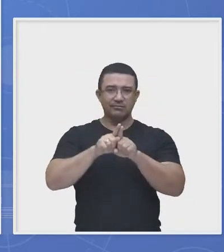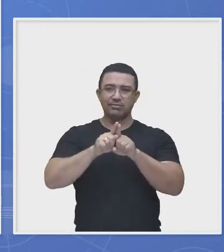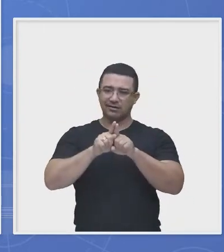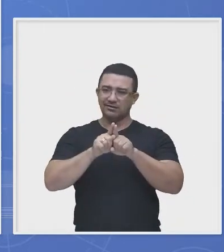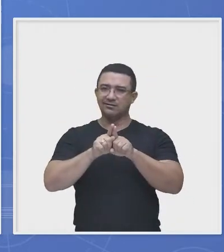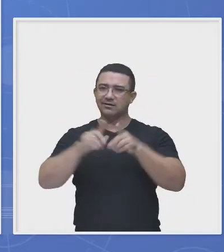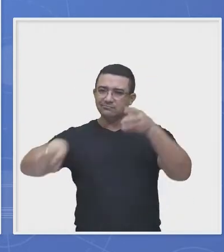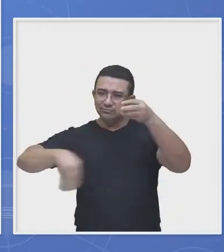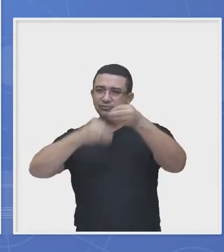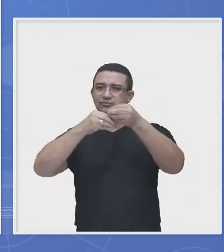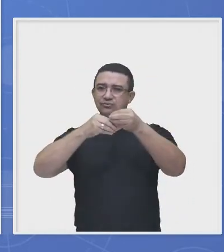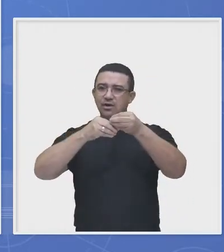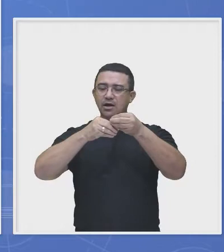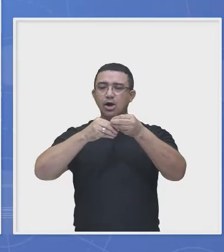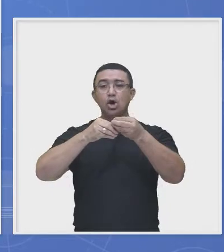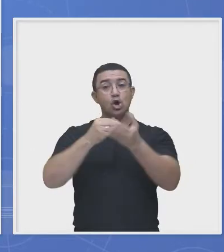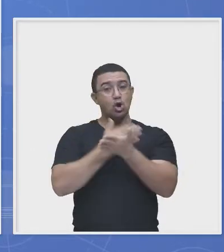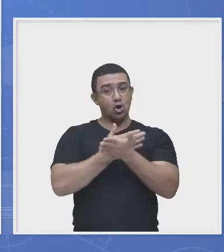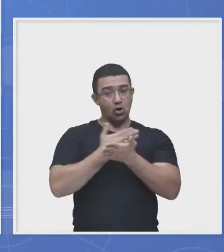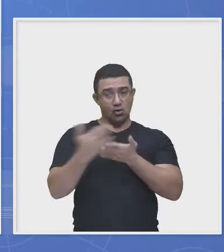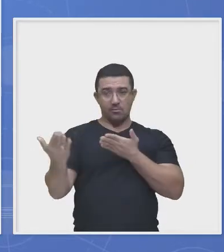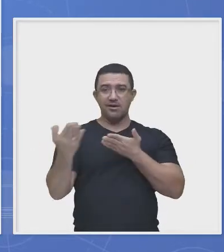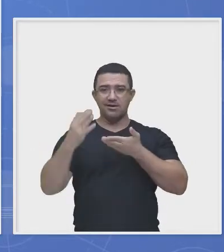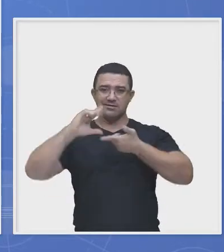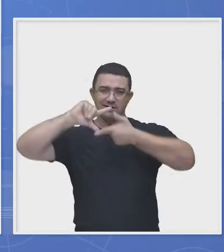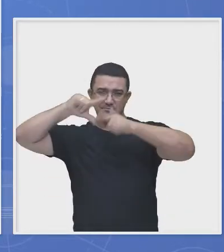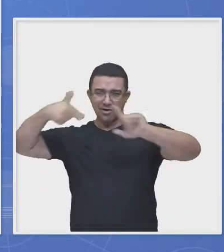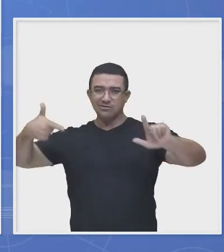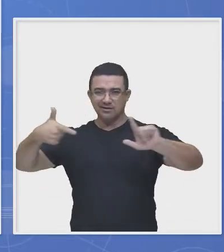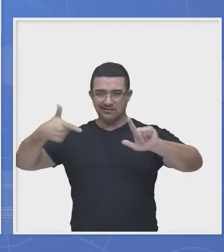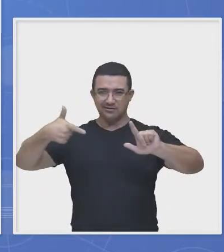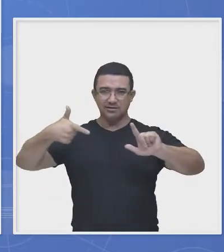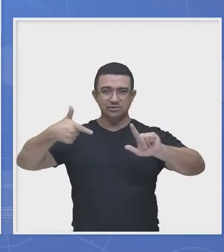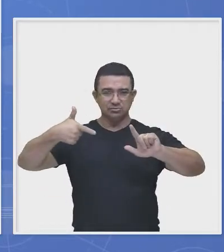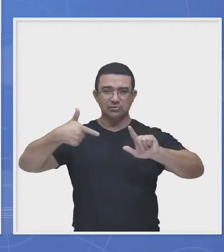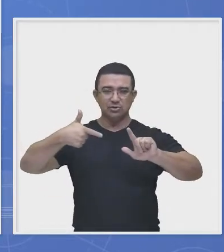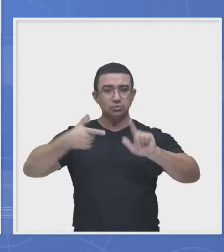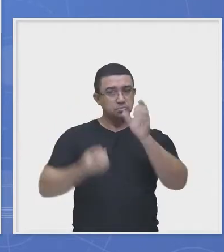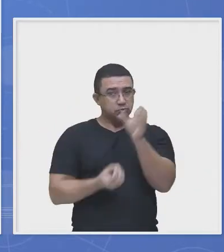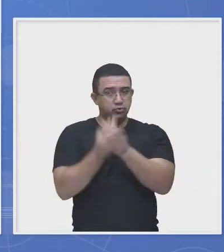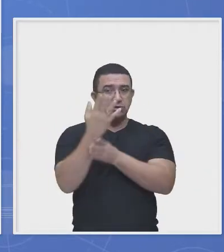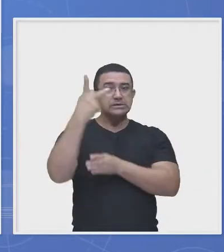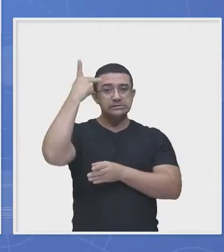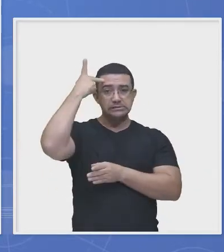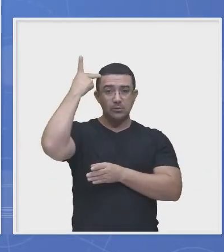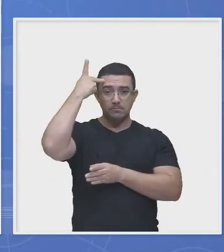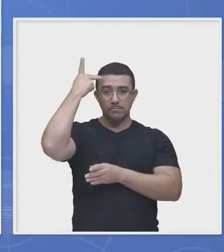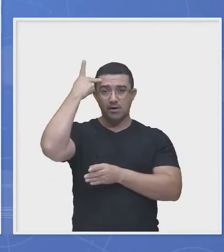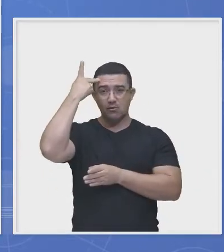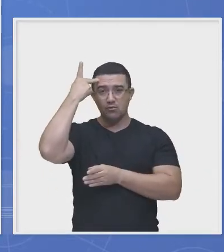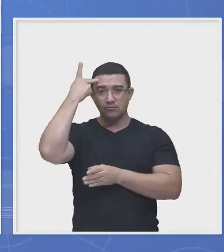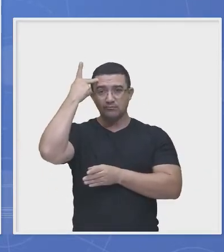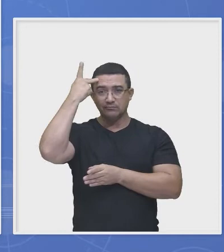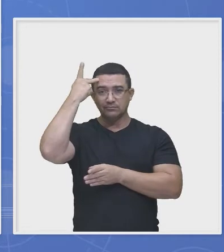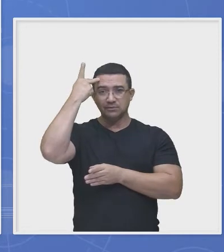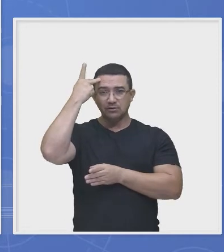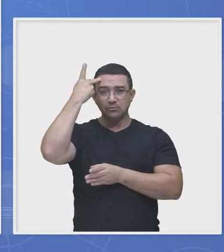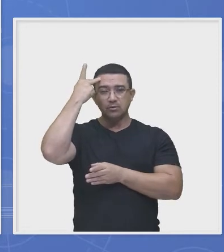começasse por lá, certo? Esse ar de novidade, de tecnologia, né? Ele veio por meio também dessa